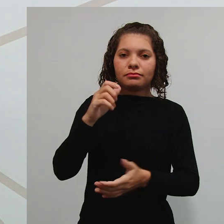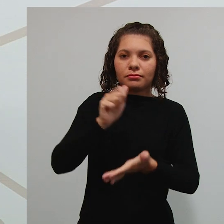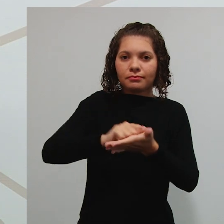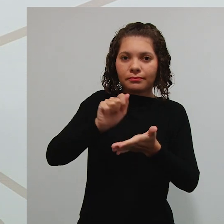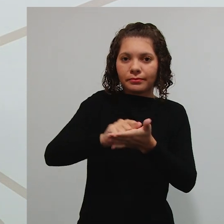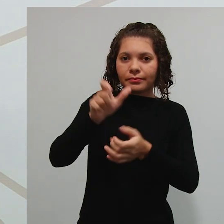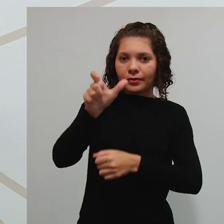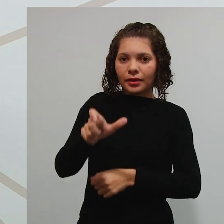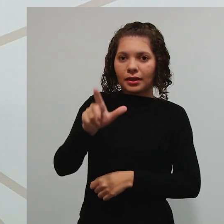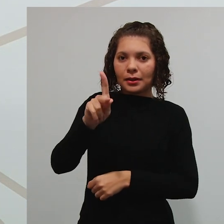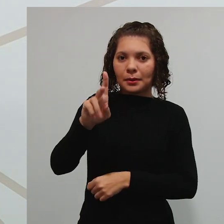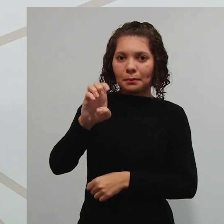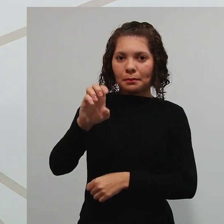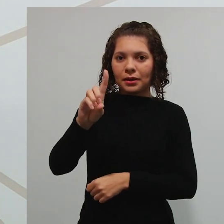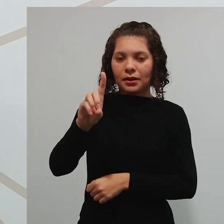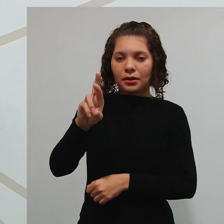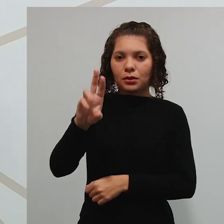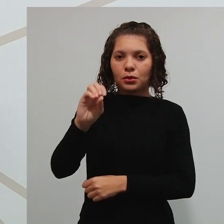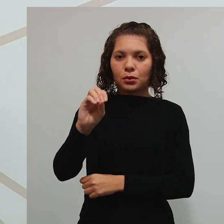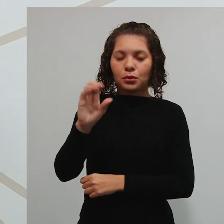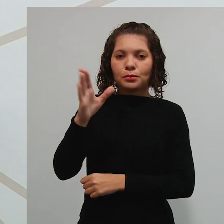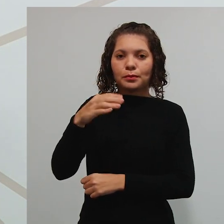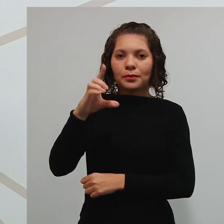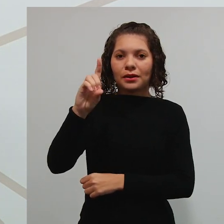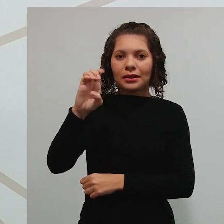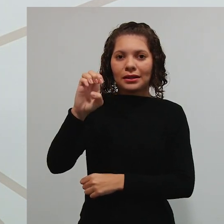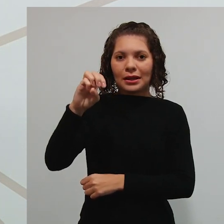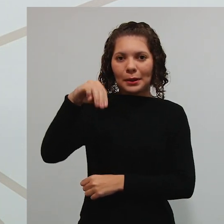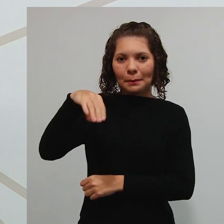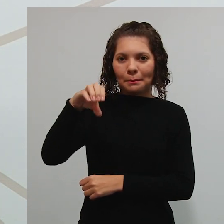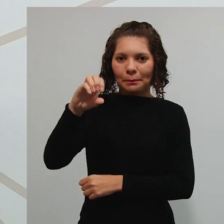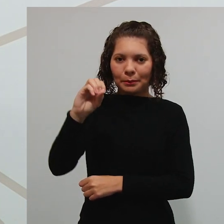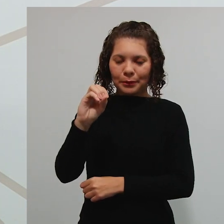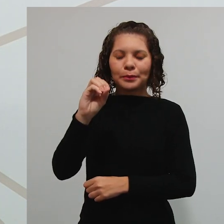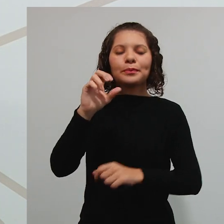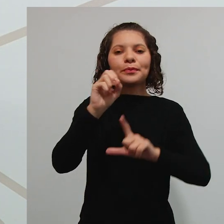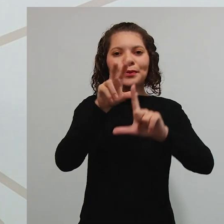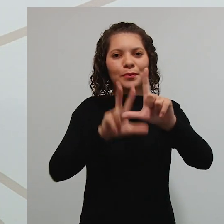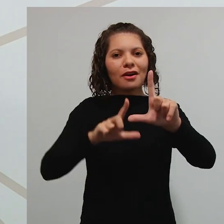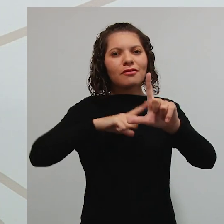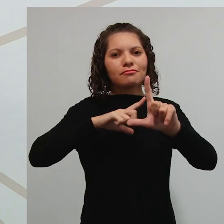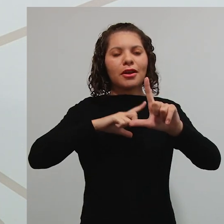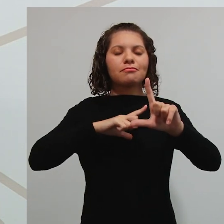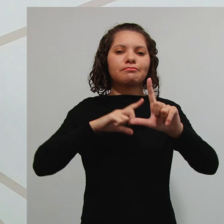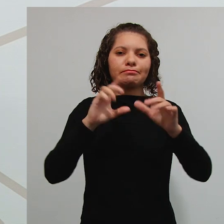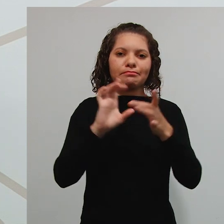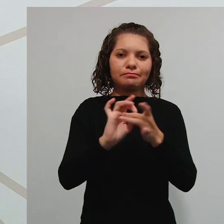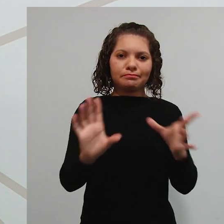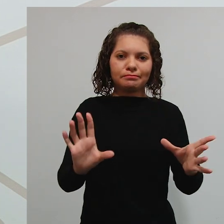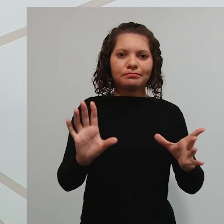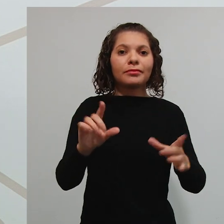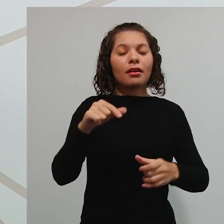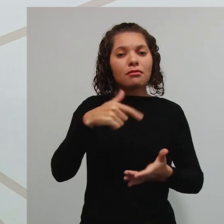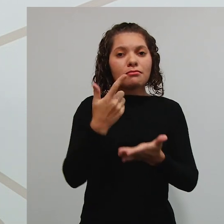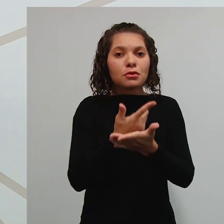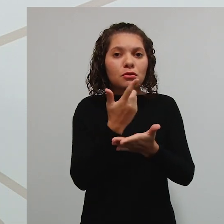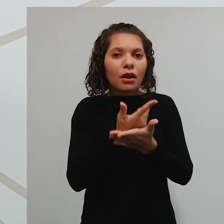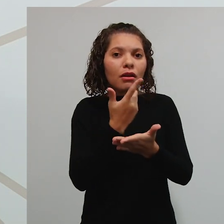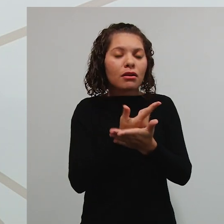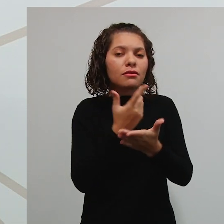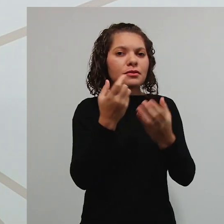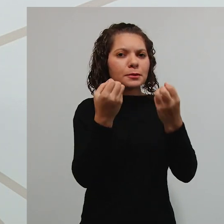na biblioteca virtual e o link está no nosso ambiente virtual. O Pedro Demo ele vai trazer que um